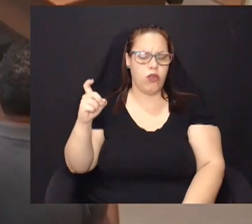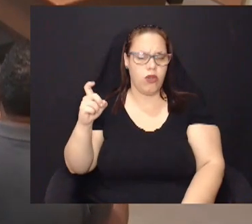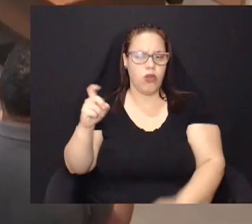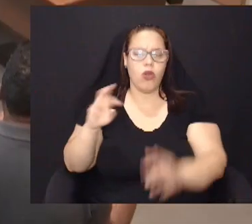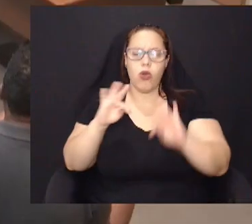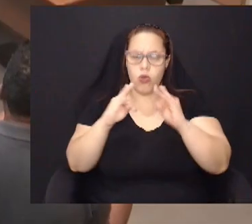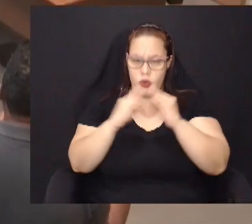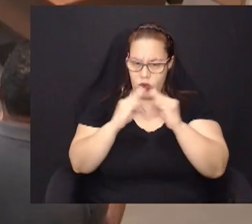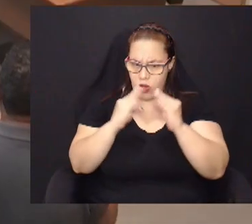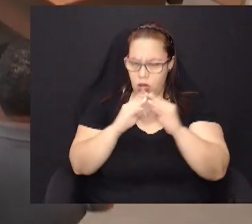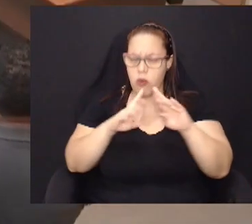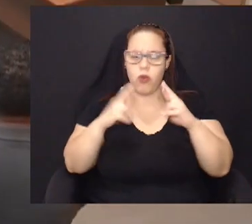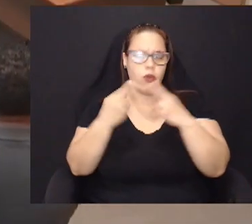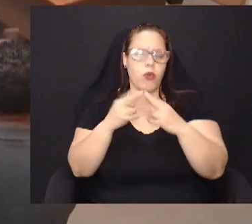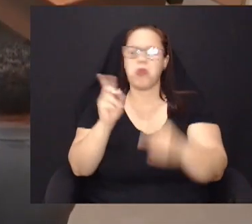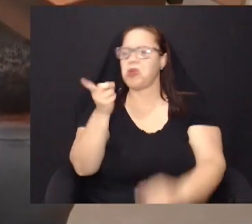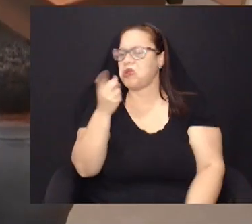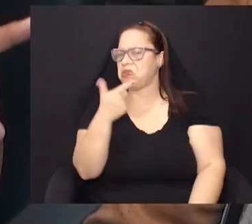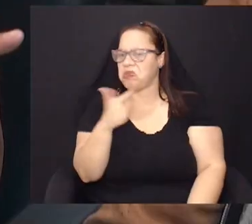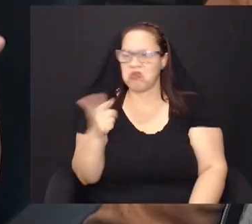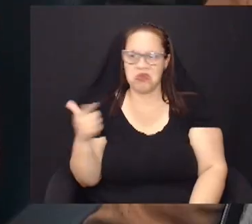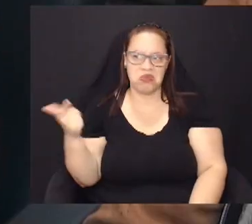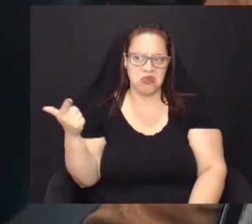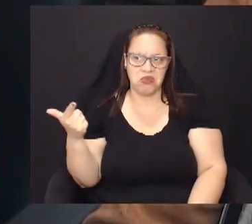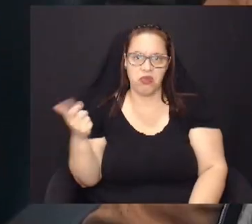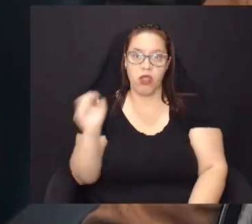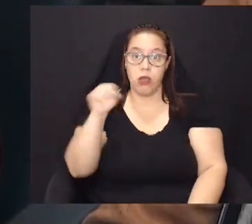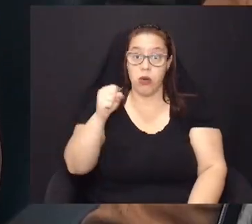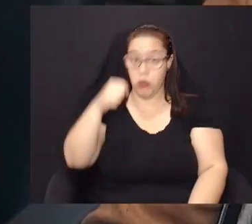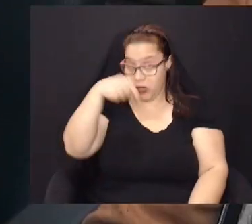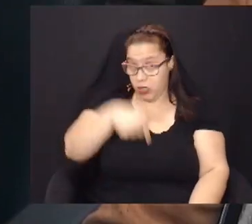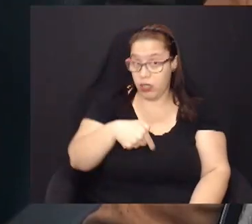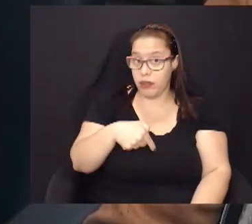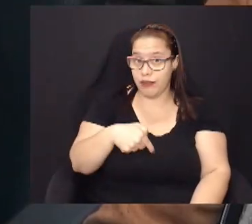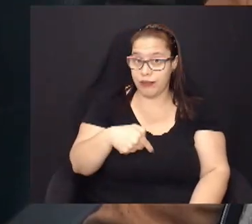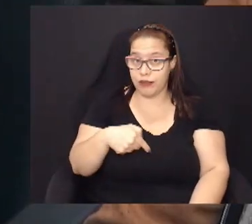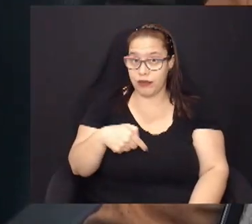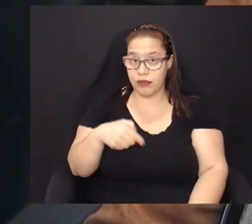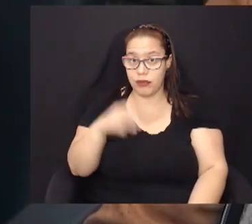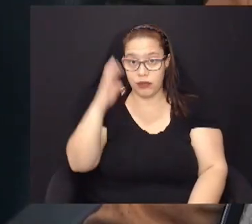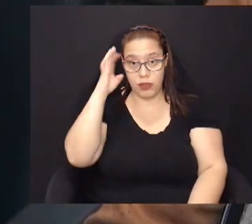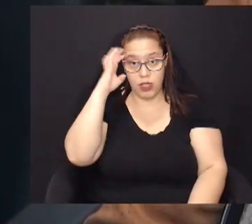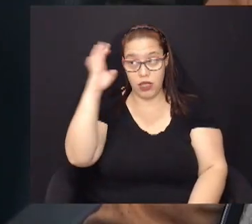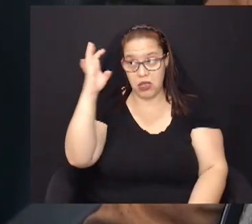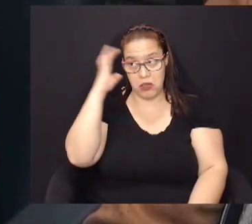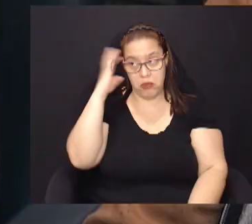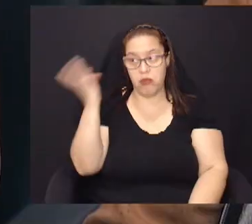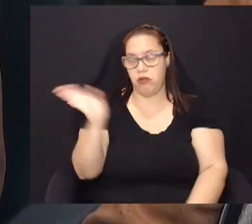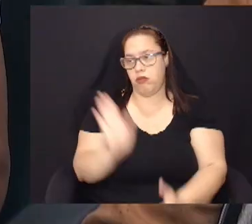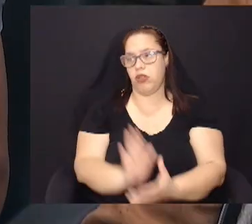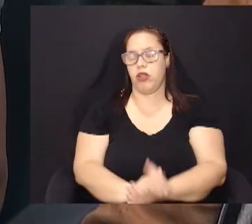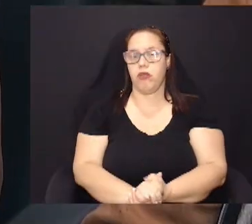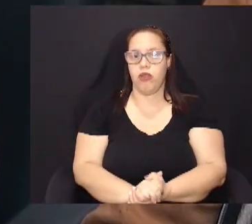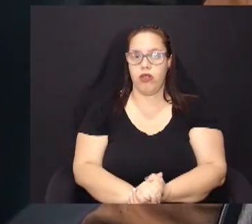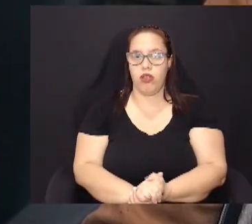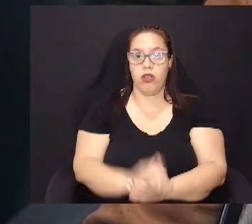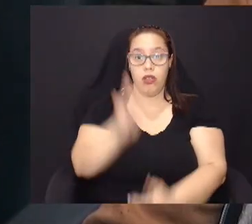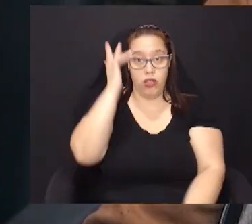também. Por que não lá e por que sim aqui? Né? Essa é a minha analogia. Então, eu acho que a gente tem